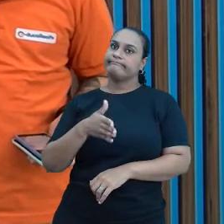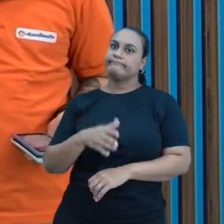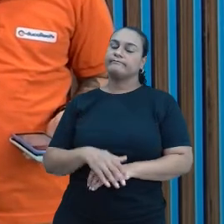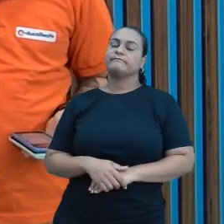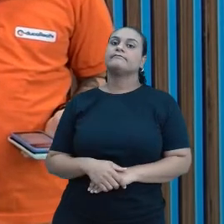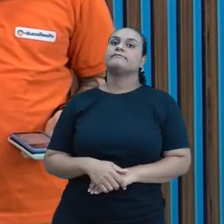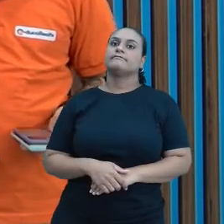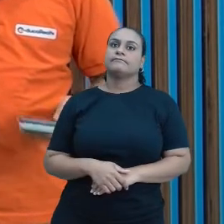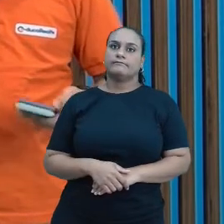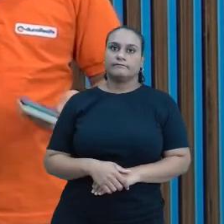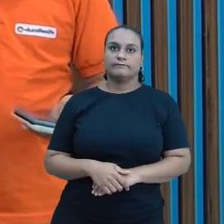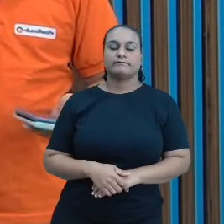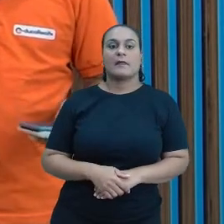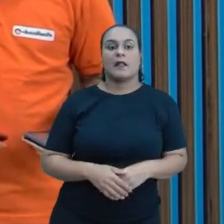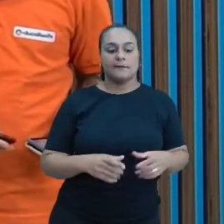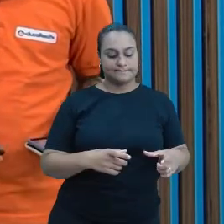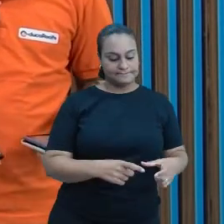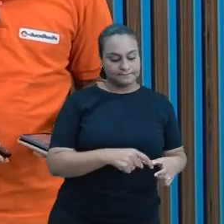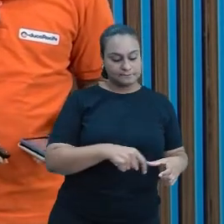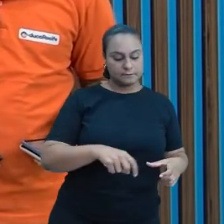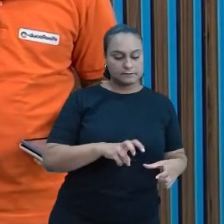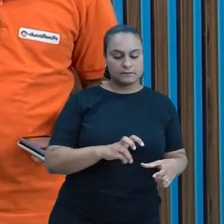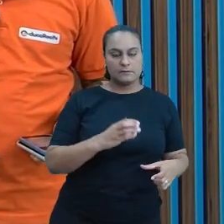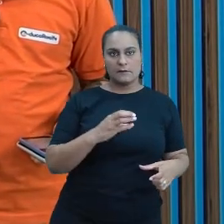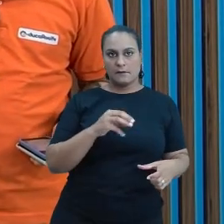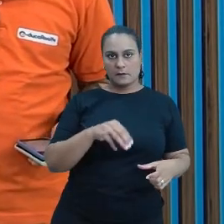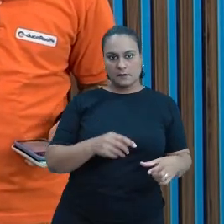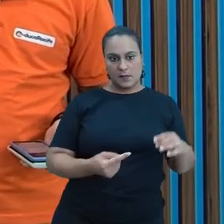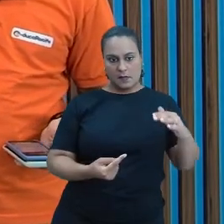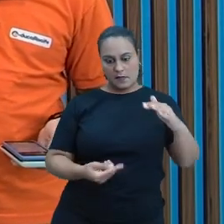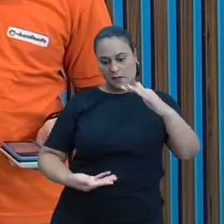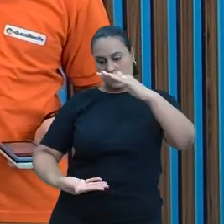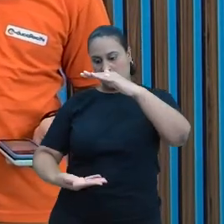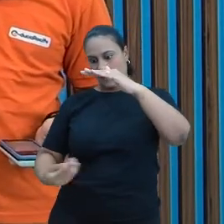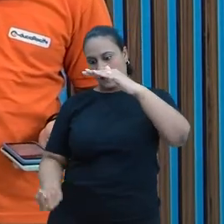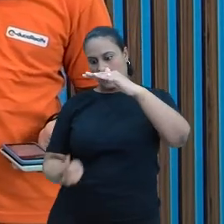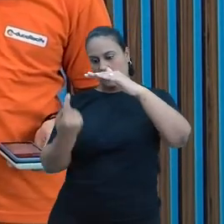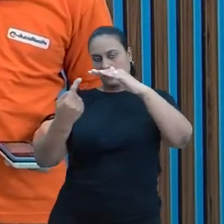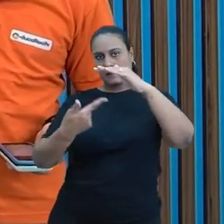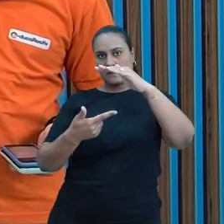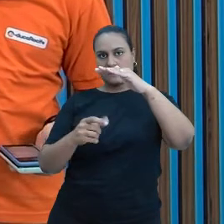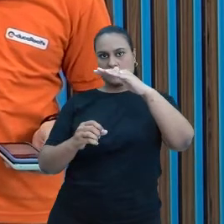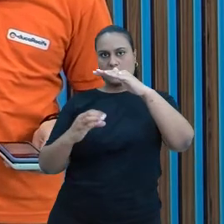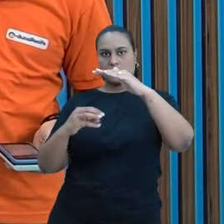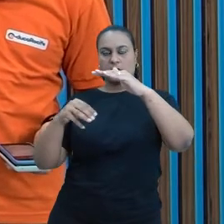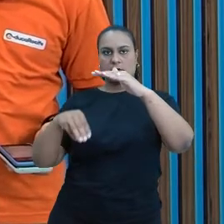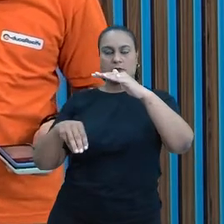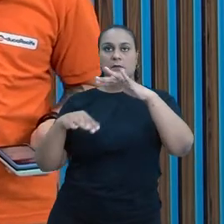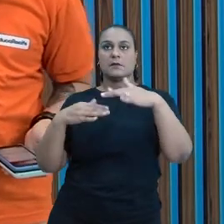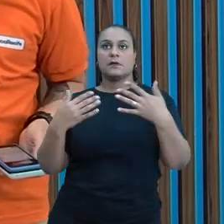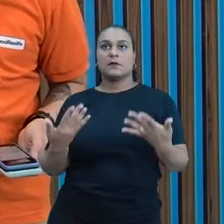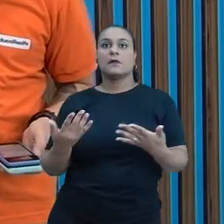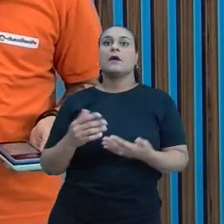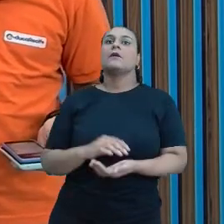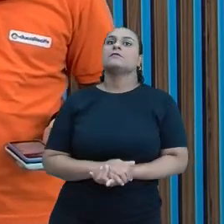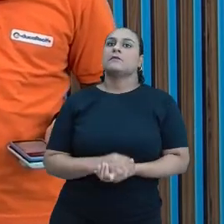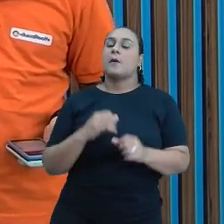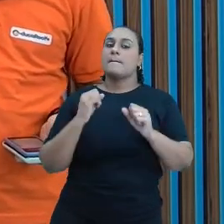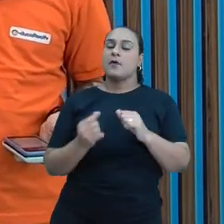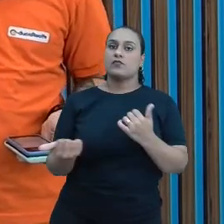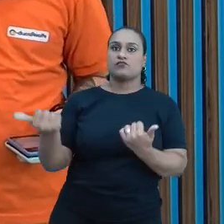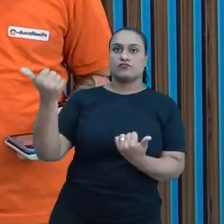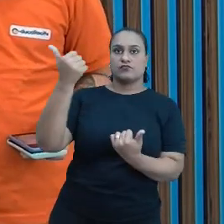5 centímetros, e eu já tenho a altura, que é de 20 centímetros. Então, essas informações que a gente discutiu aqui, eu posso já